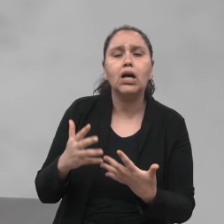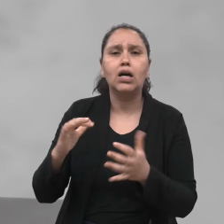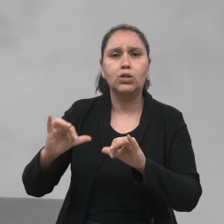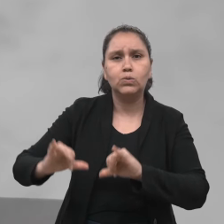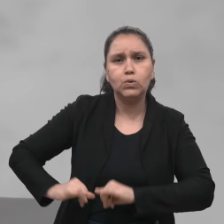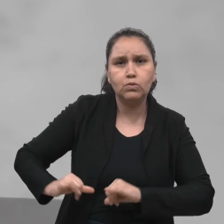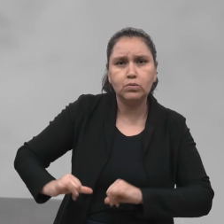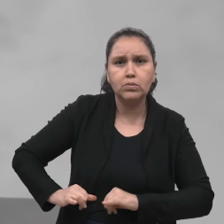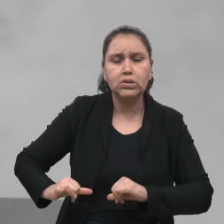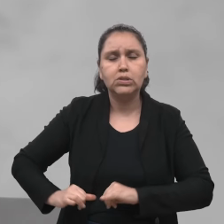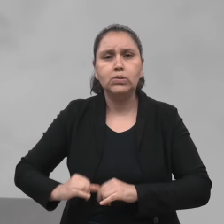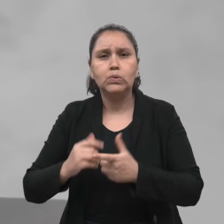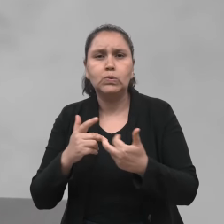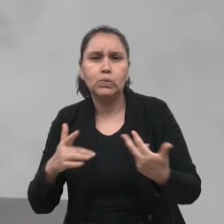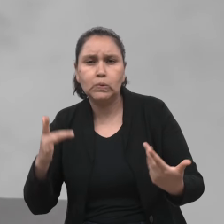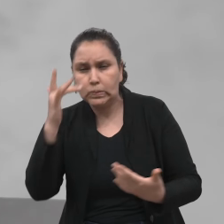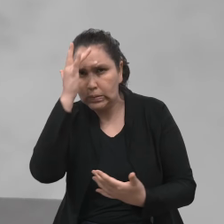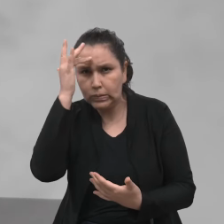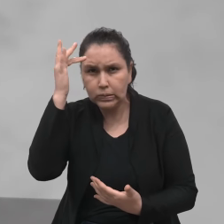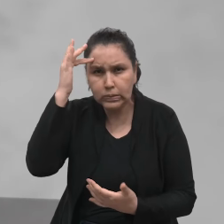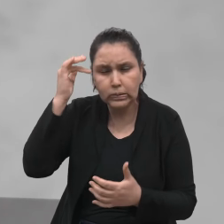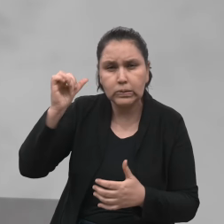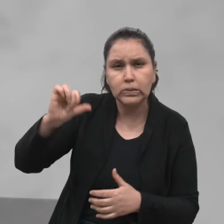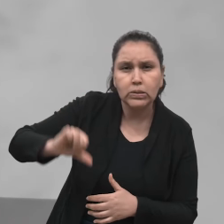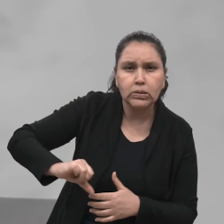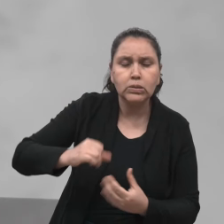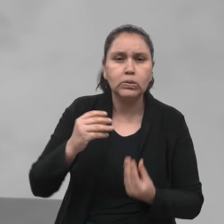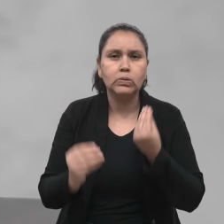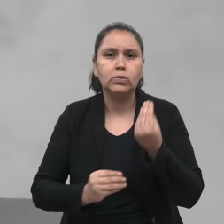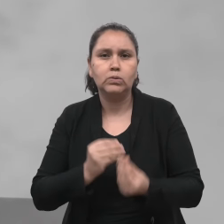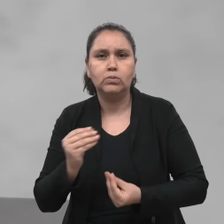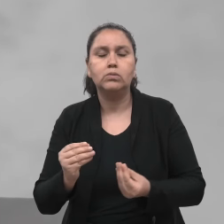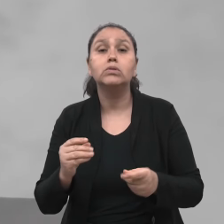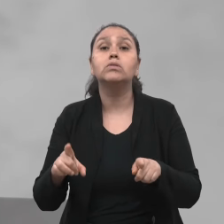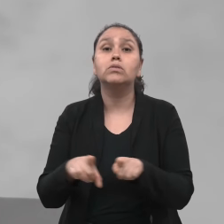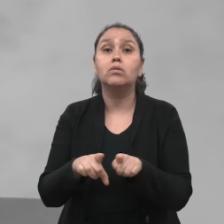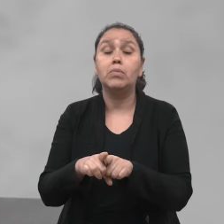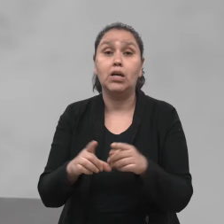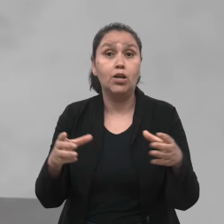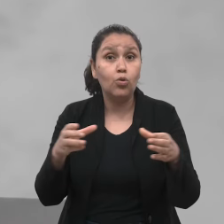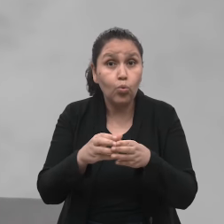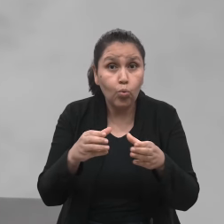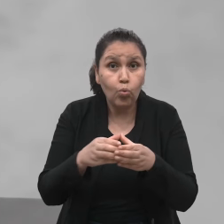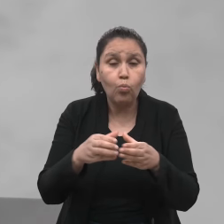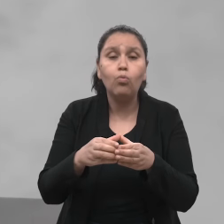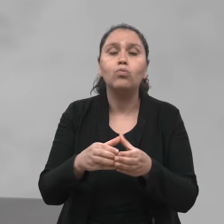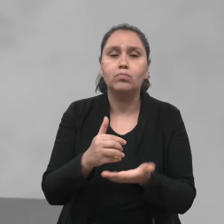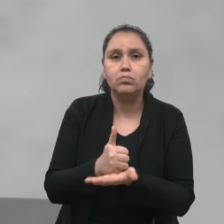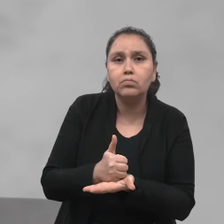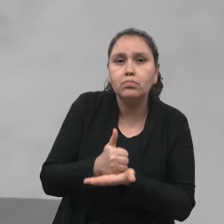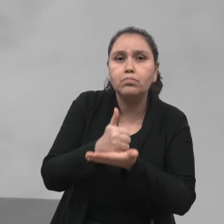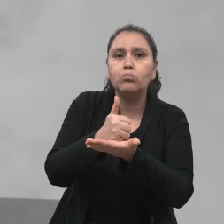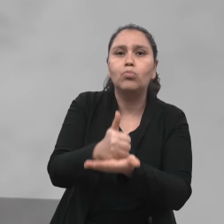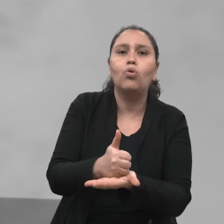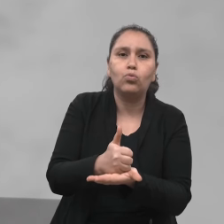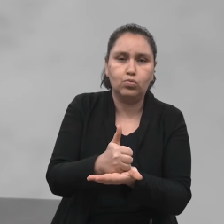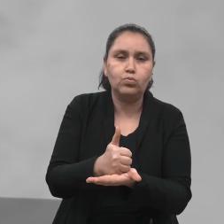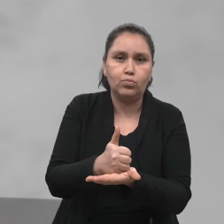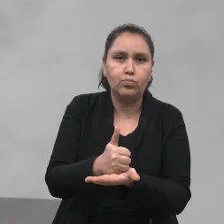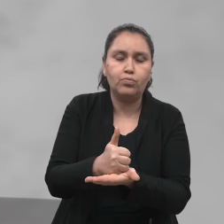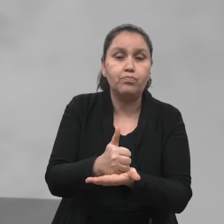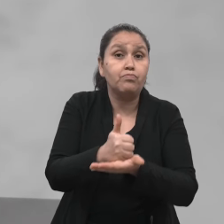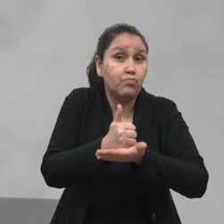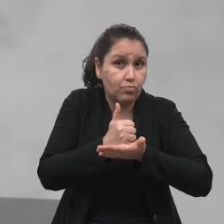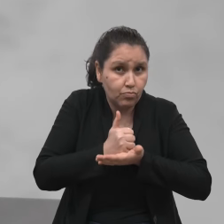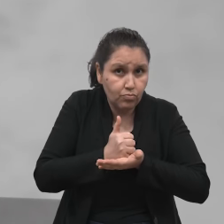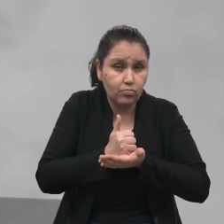sofrimento, né, o que eu posso nesse momento entender sobre as minhas angústias. Rede de apoio. Segundo passo. Então, qual é a tua rede de apoio? Eu tenho uma mãe, eu tenho tios,